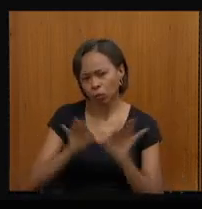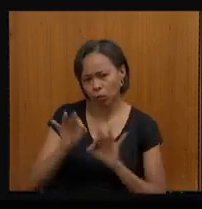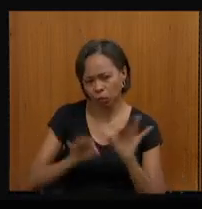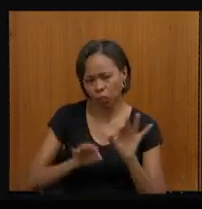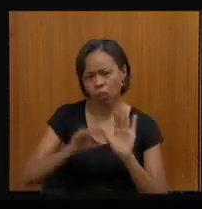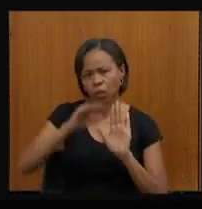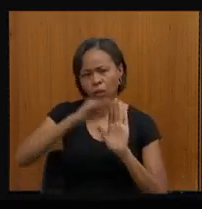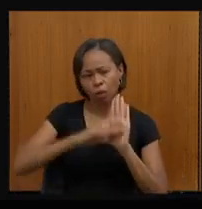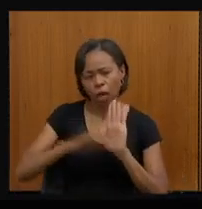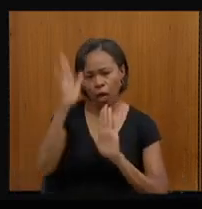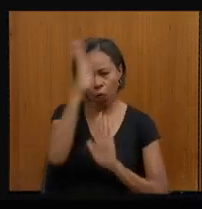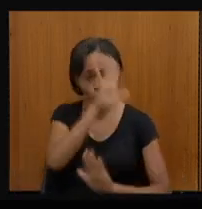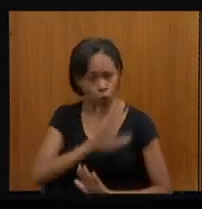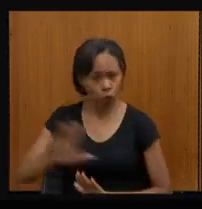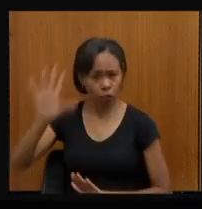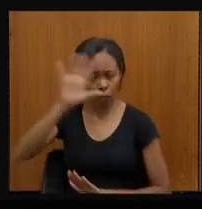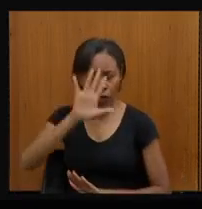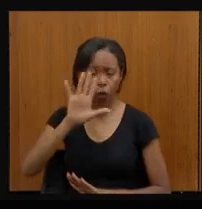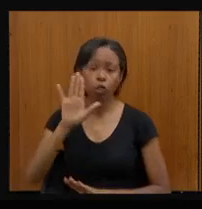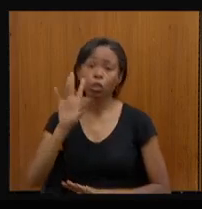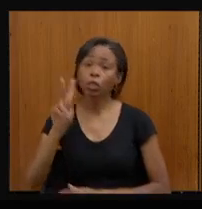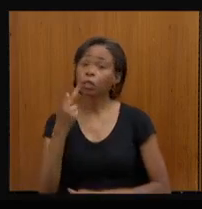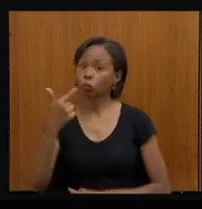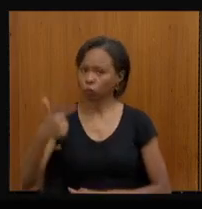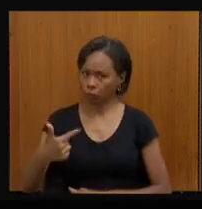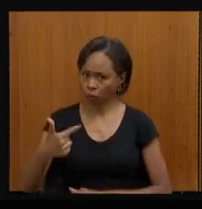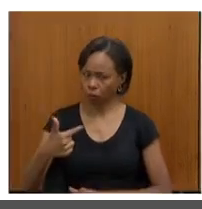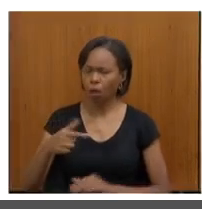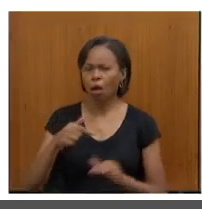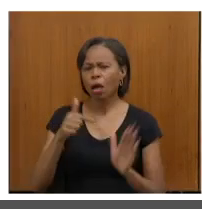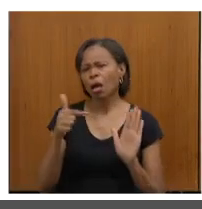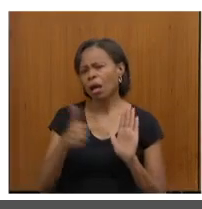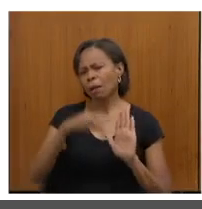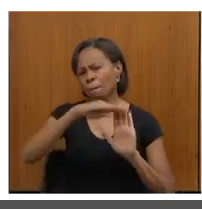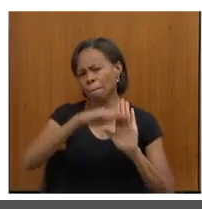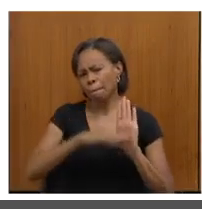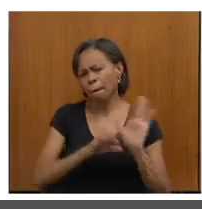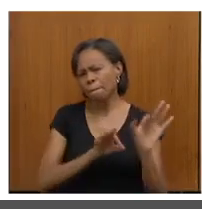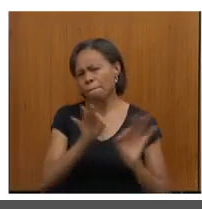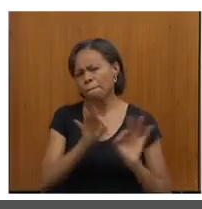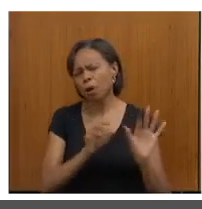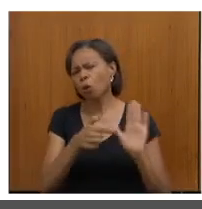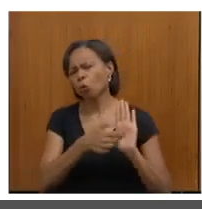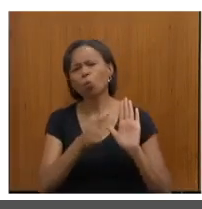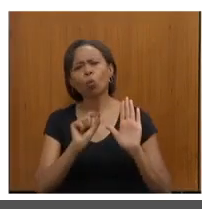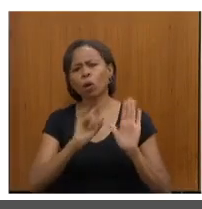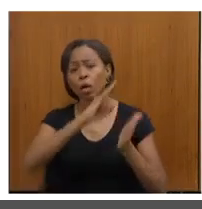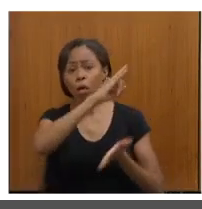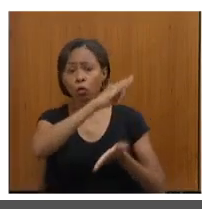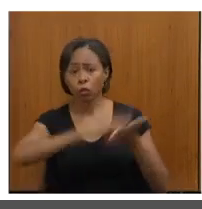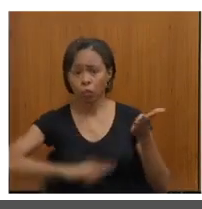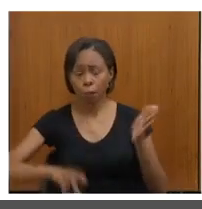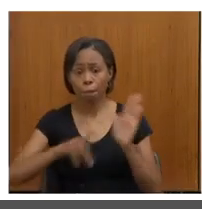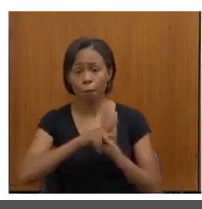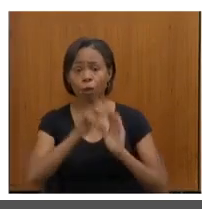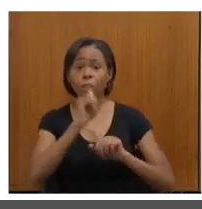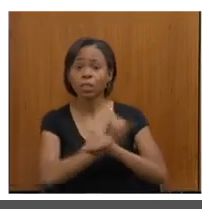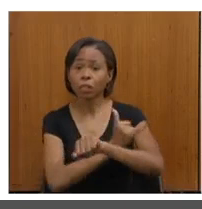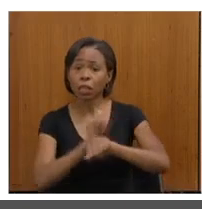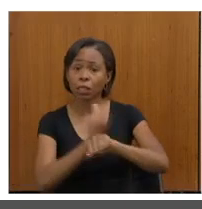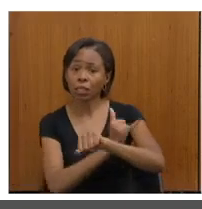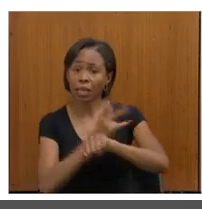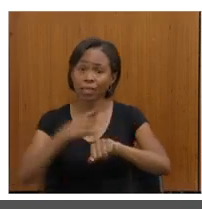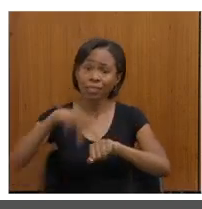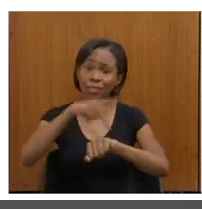Bom é como mencionei ele é uma documento das estratégias nacionais